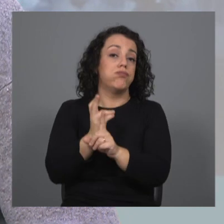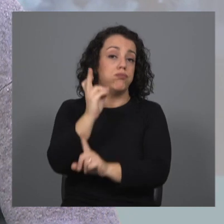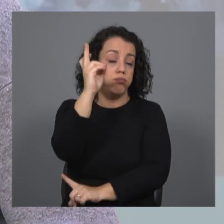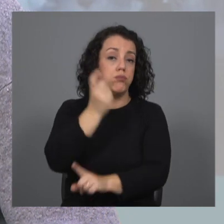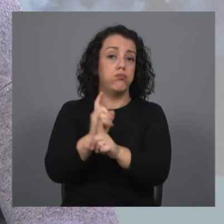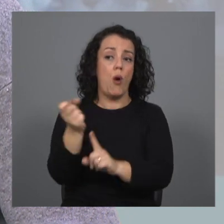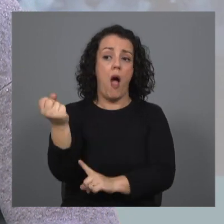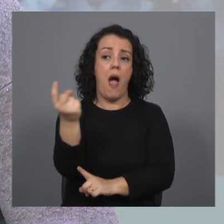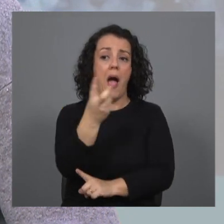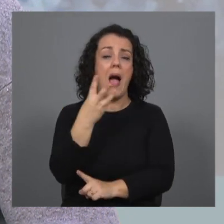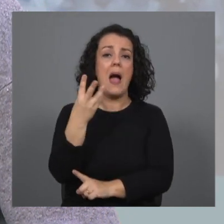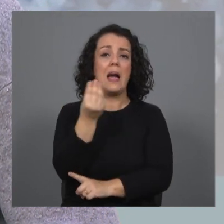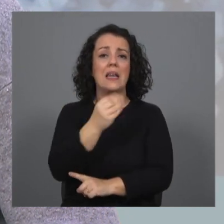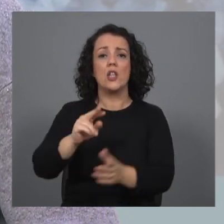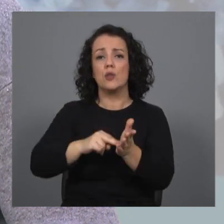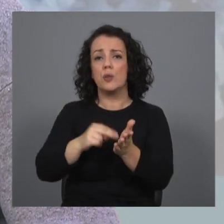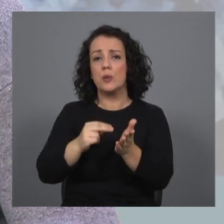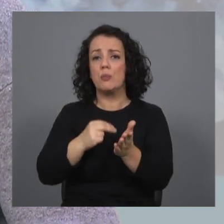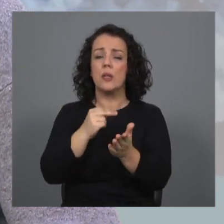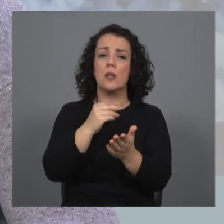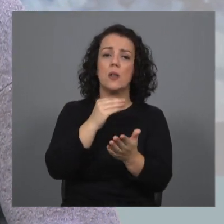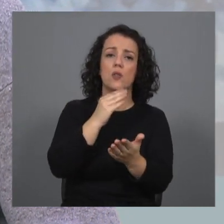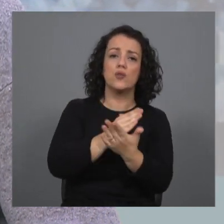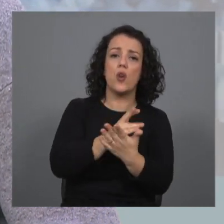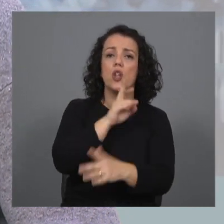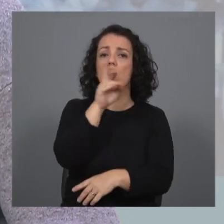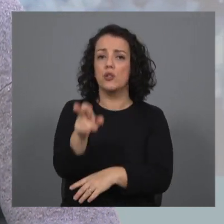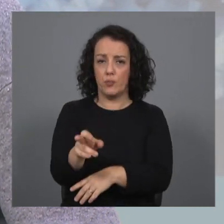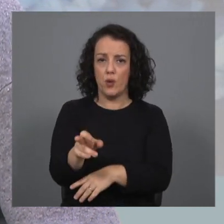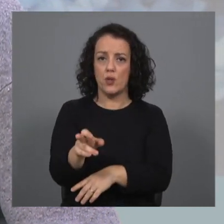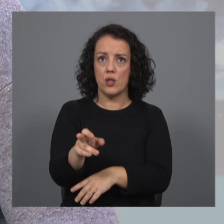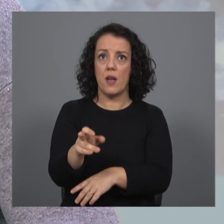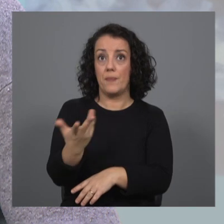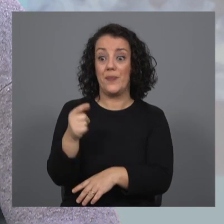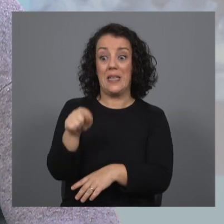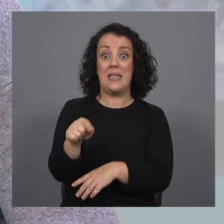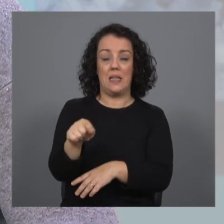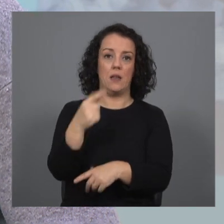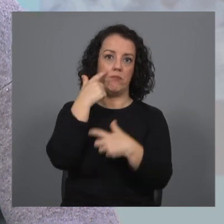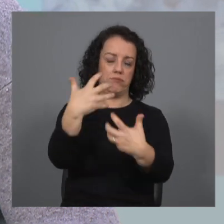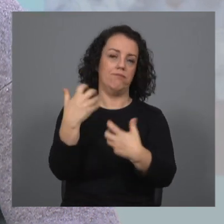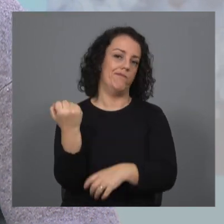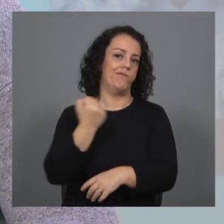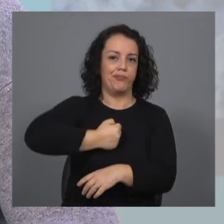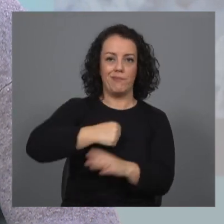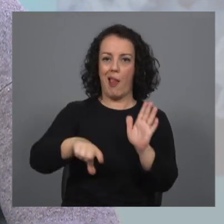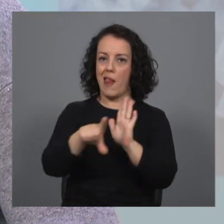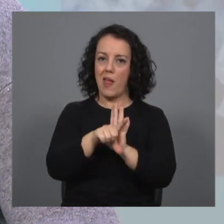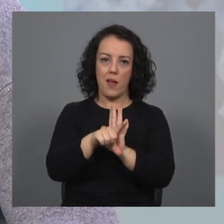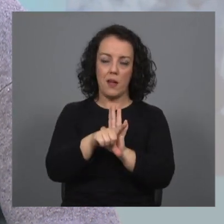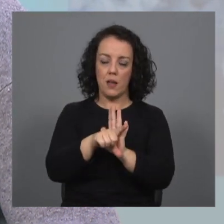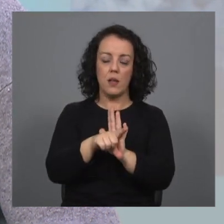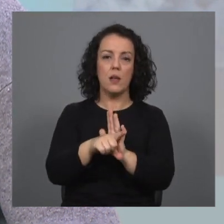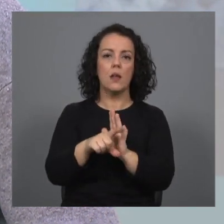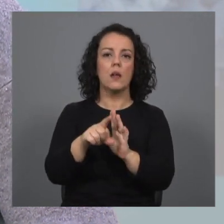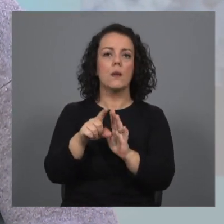crianças ainda estão à espera das respostas das escolas, e de facto aqui num claro incumprimento da lei, porque a partir do momento em